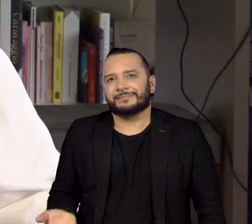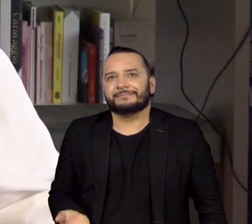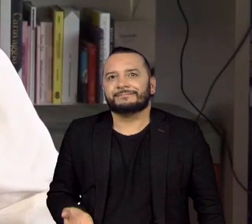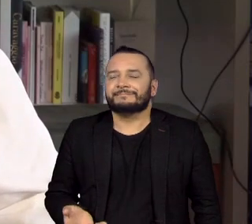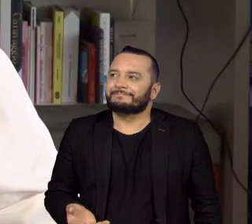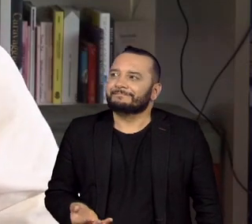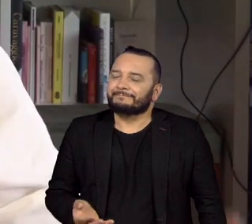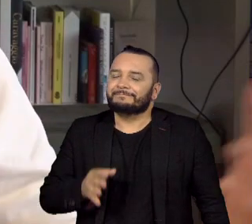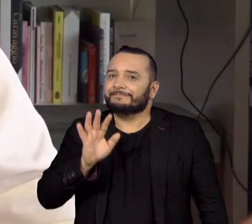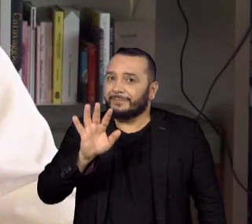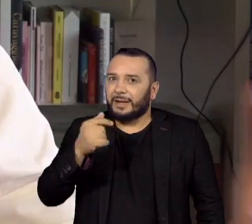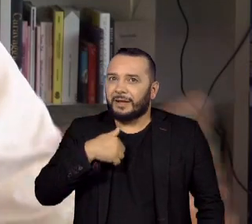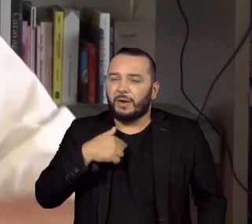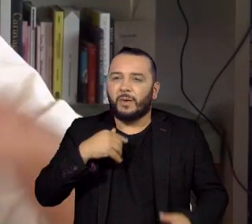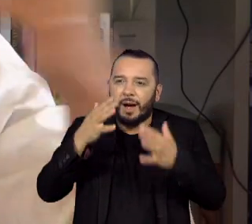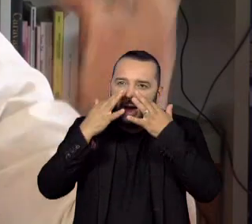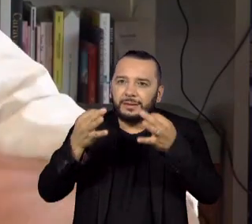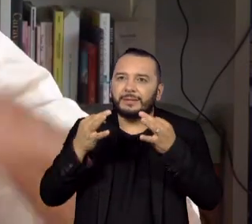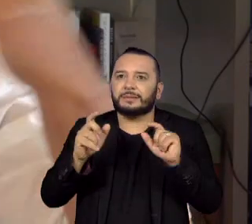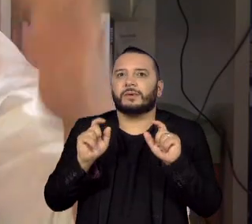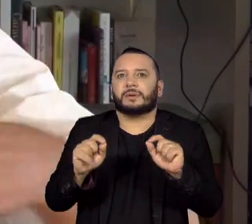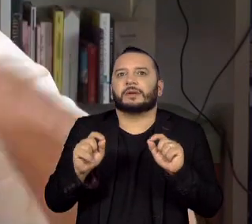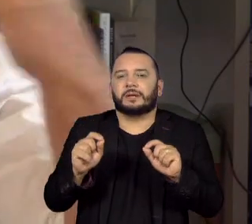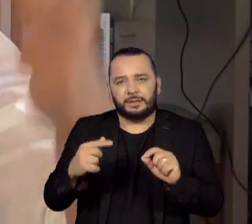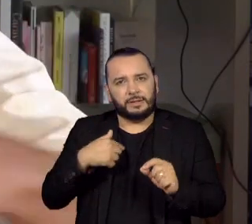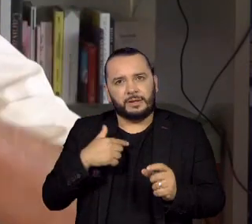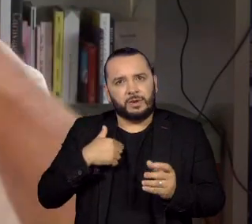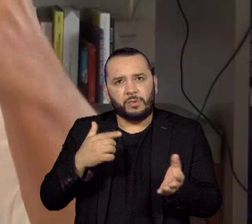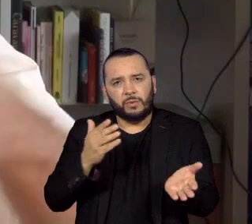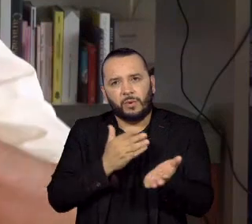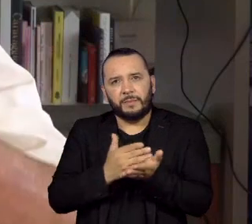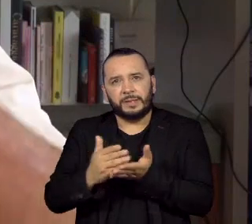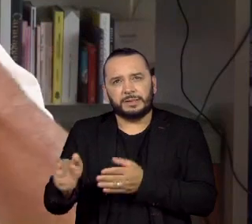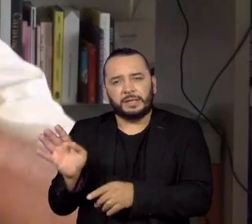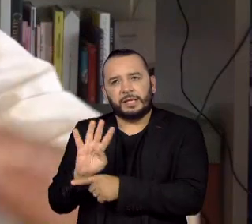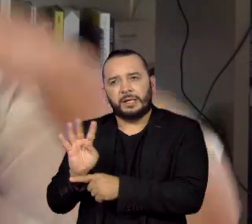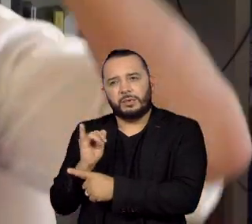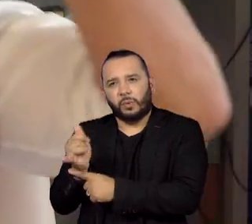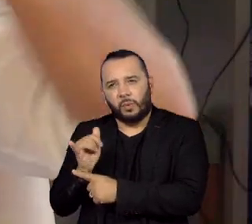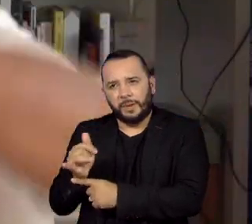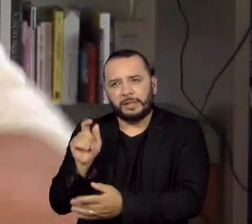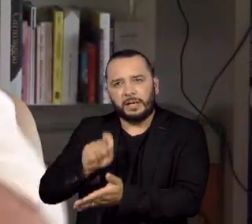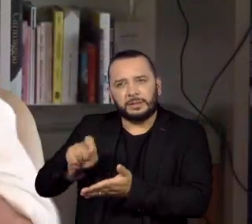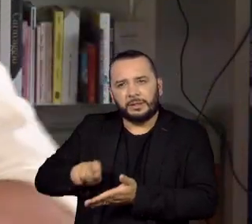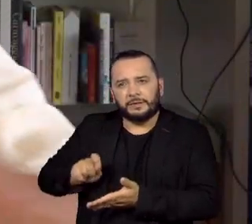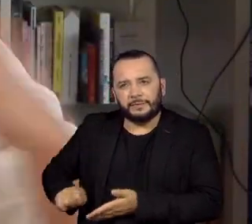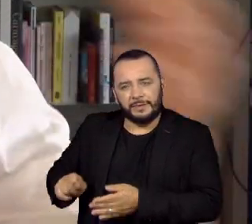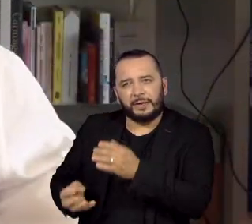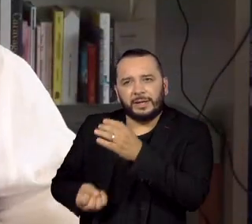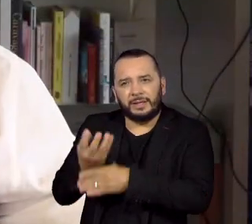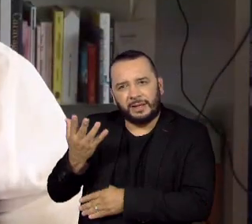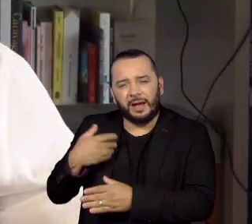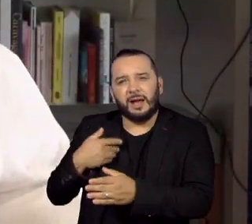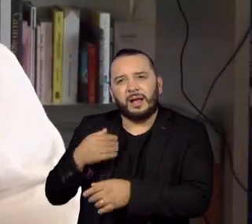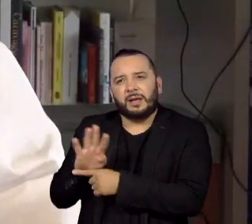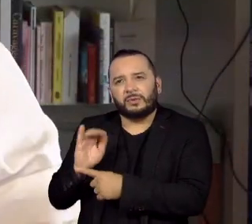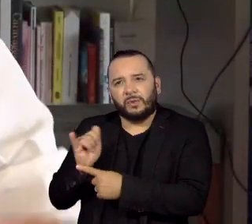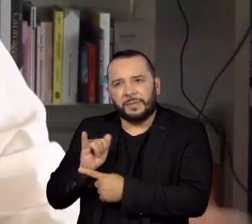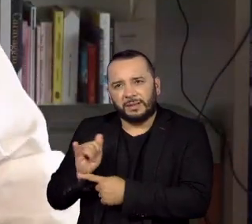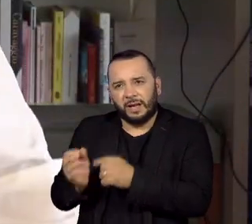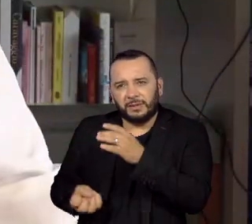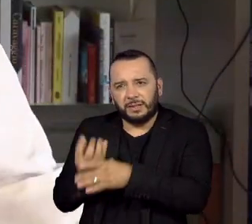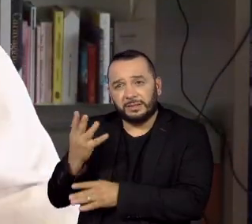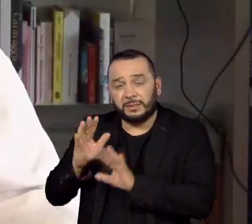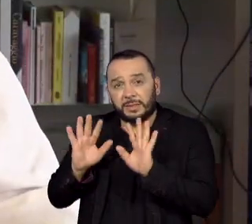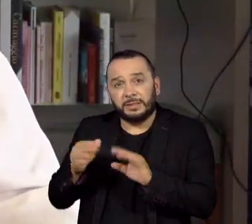me chamou a atenção do Jorge, eu contei que eu comecei vagamente como documentarista tentando fazer um documentário de criação e tal, e aí um